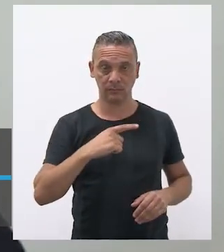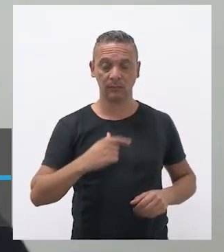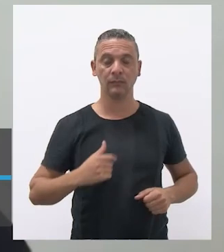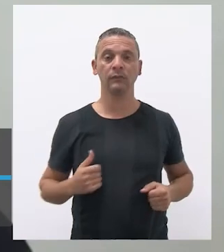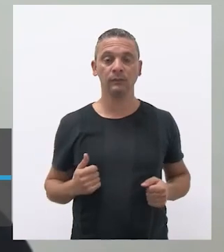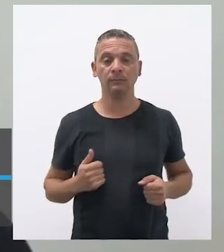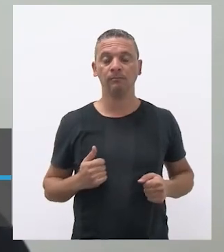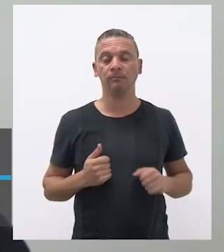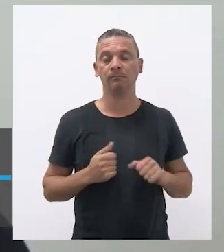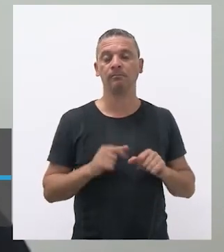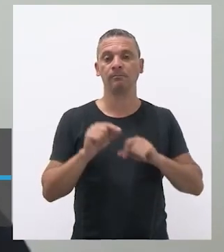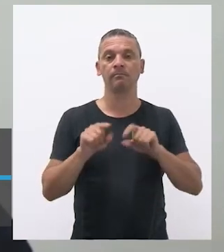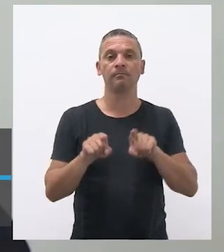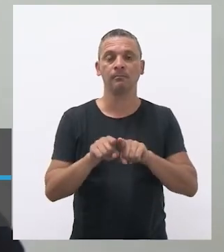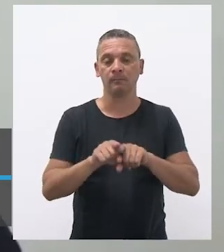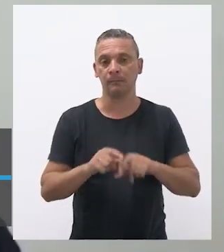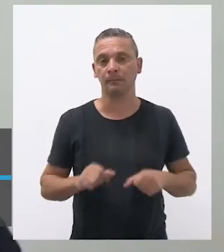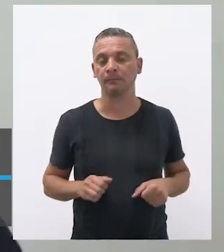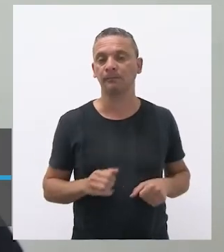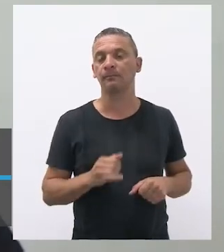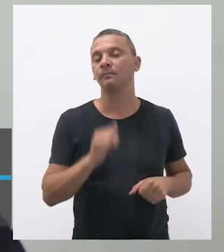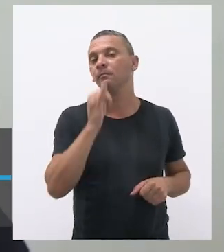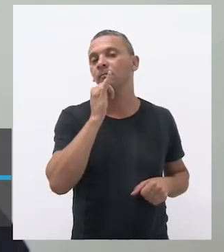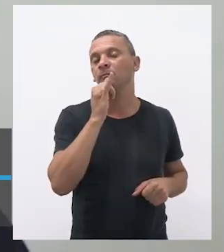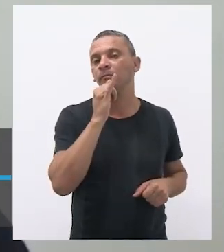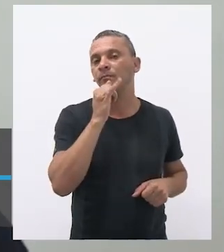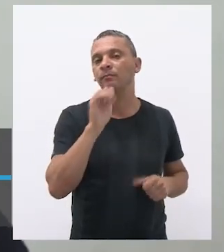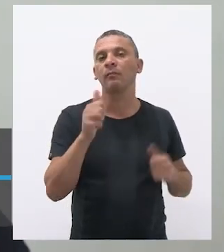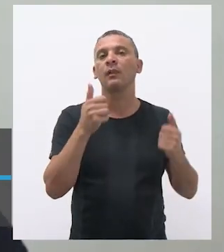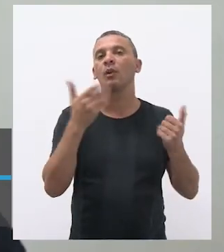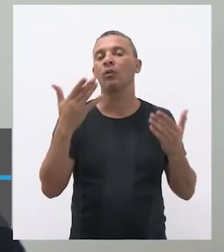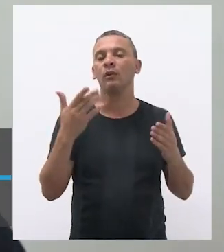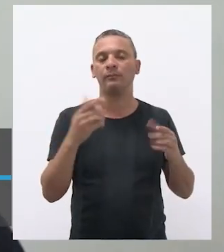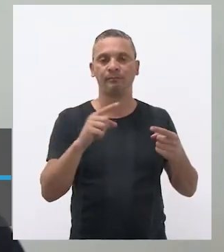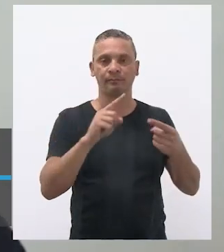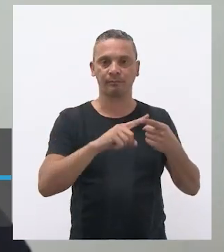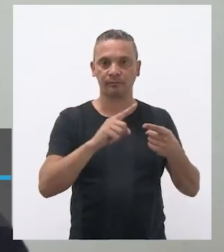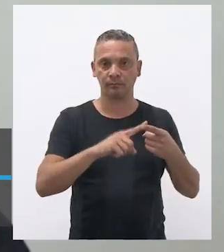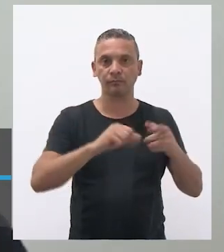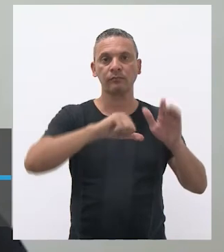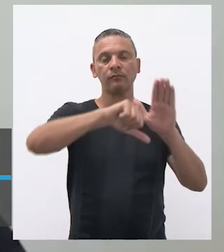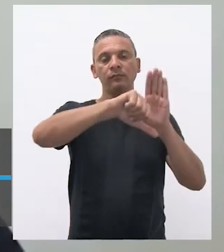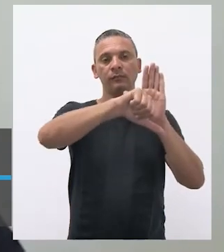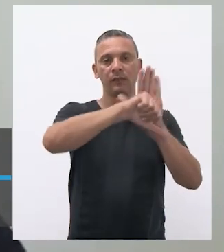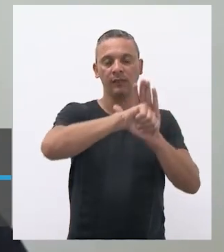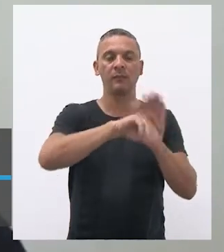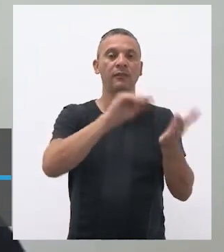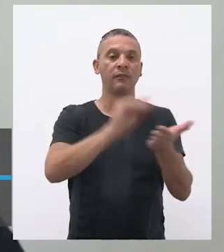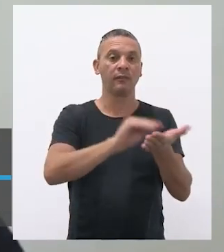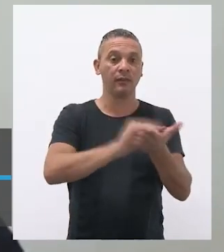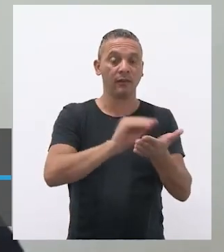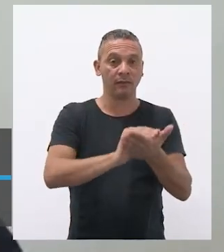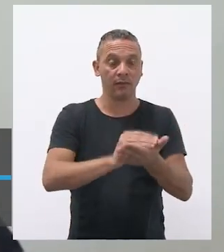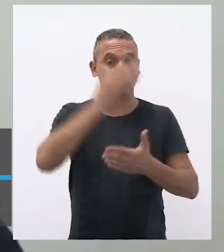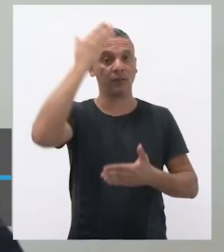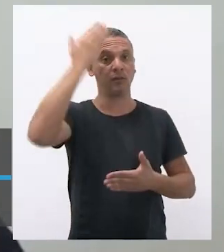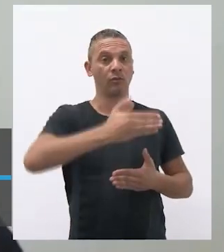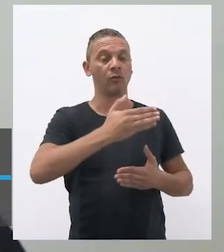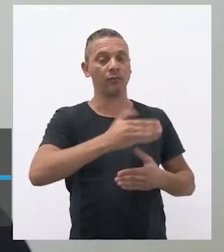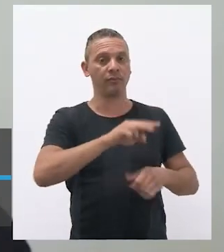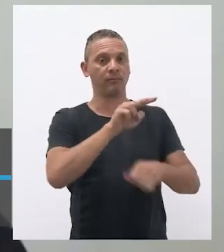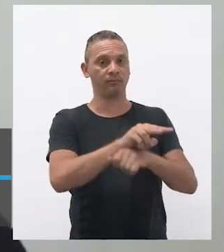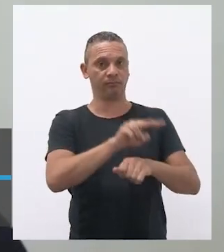a lesão à integridade física ou psicológica das mulheres, né? O tipo de